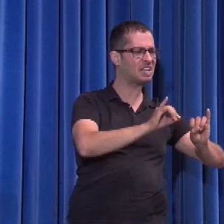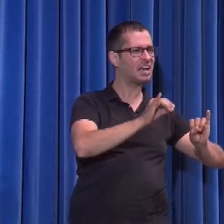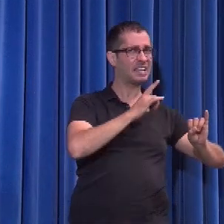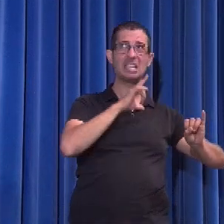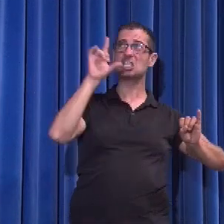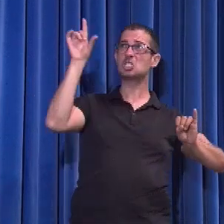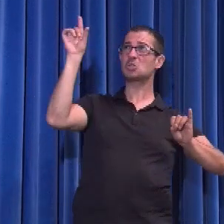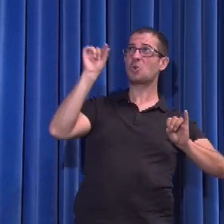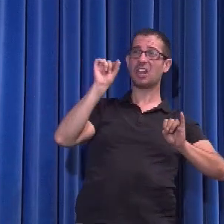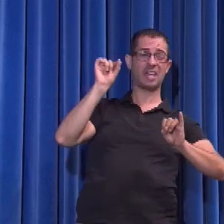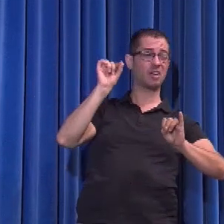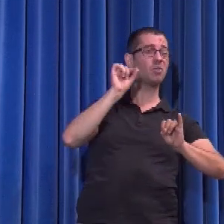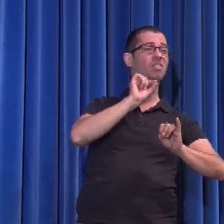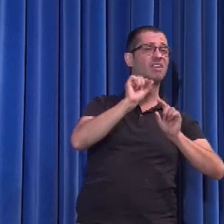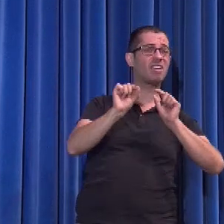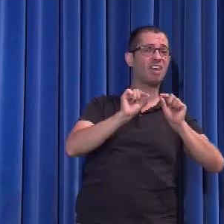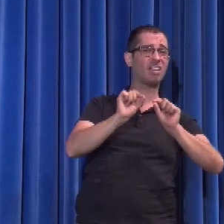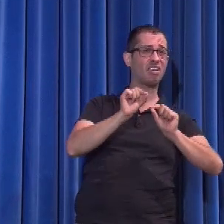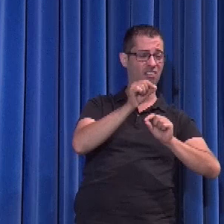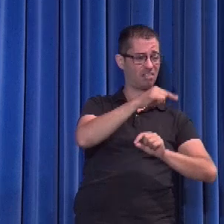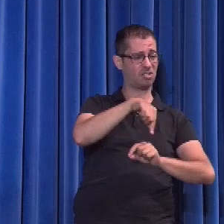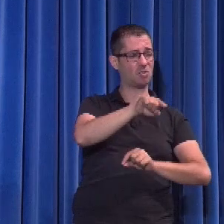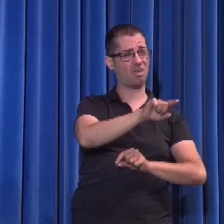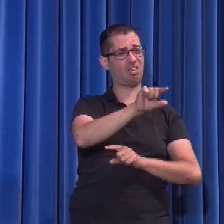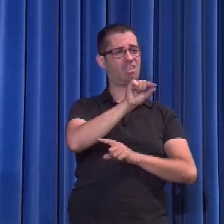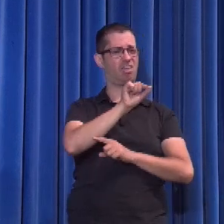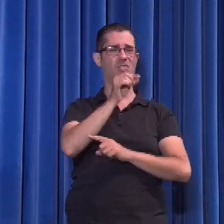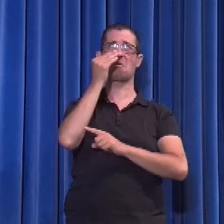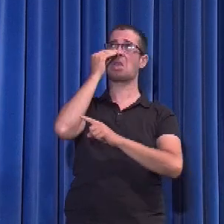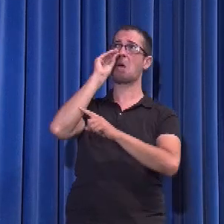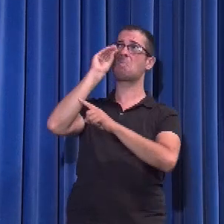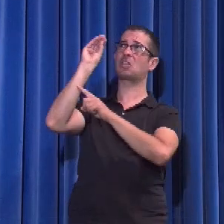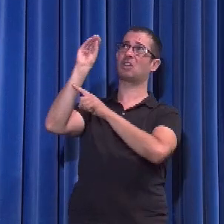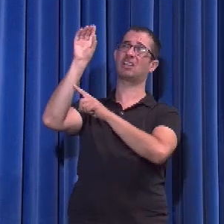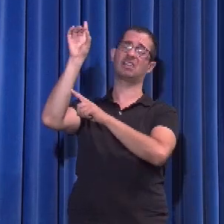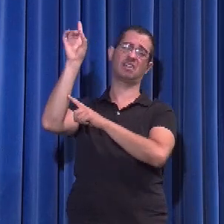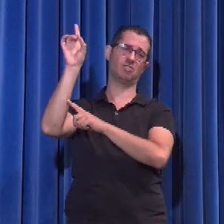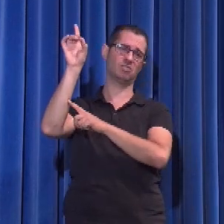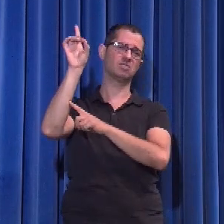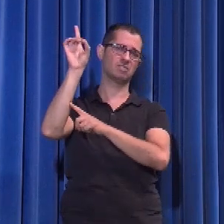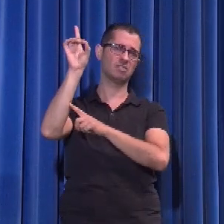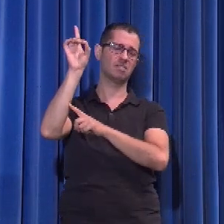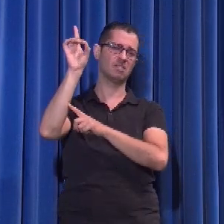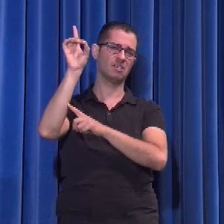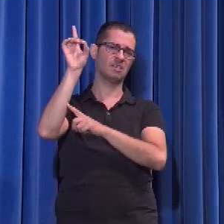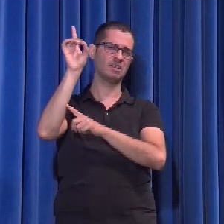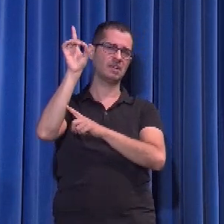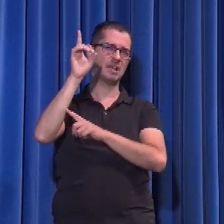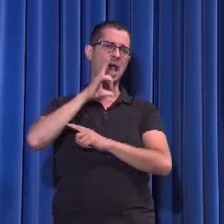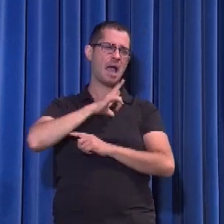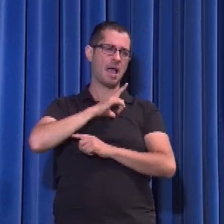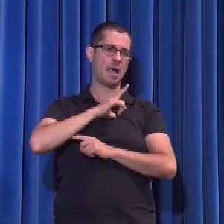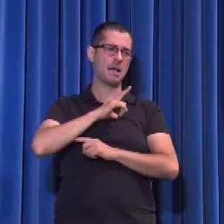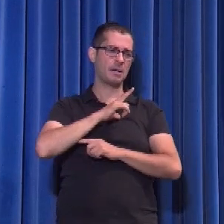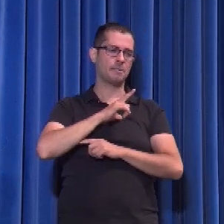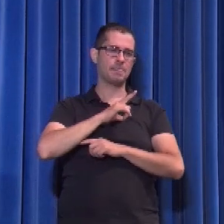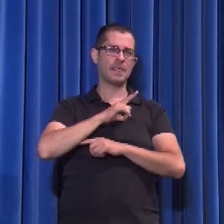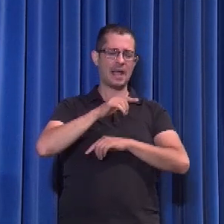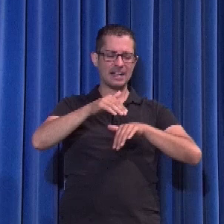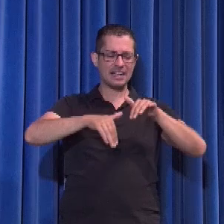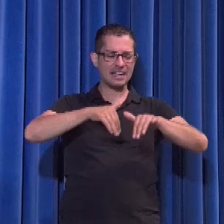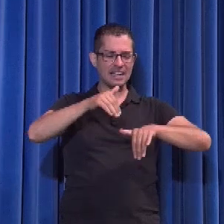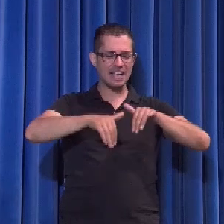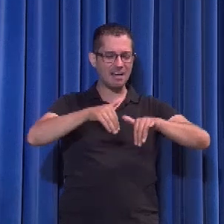águas vivas, e cavaram cisternas rotas que não retêm as